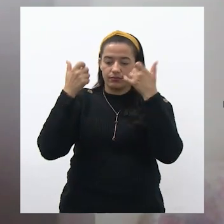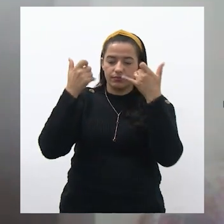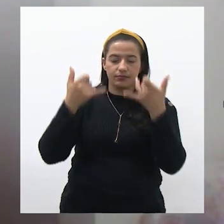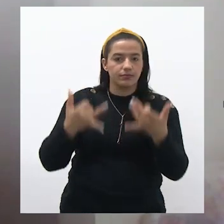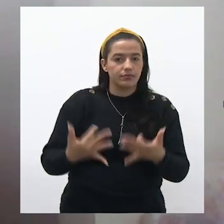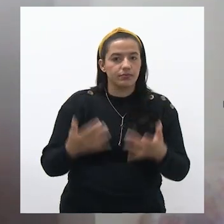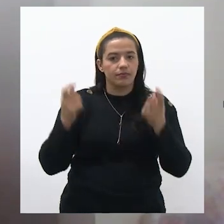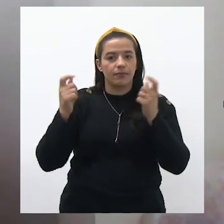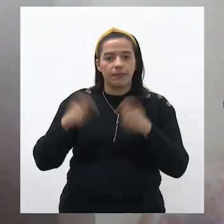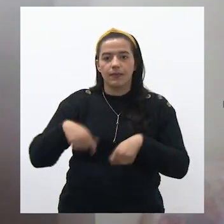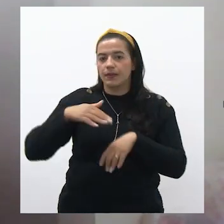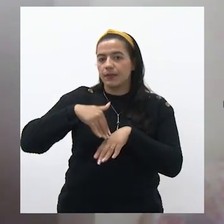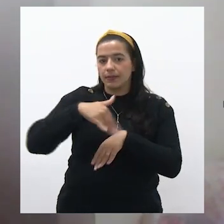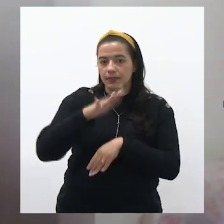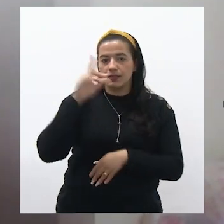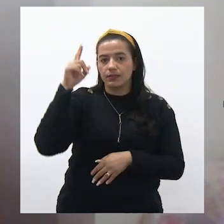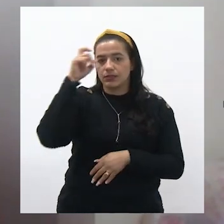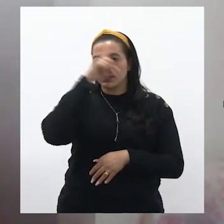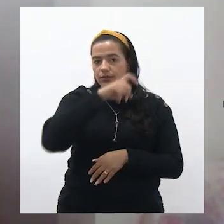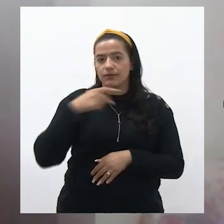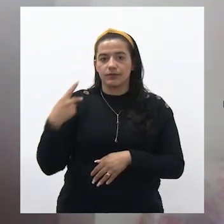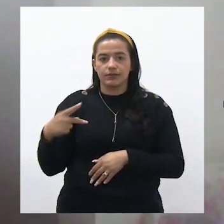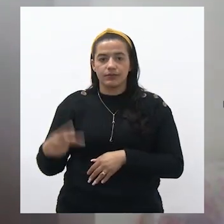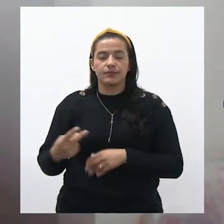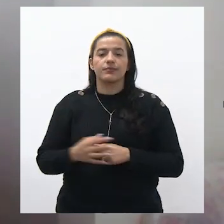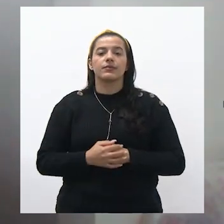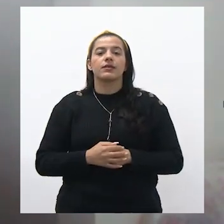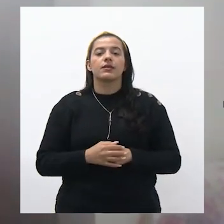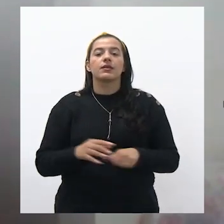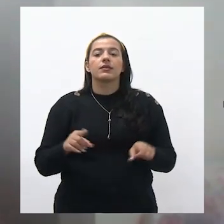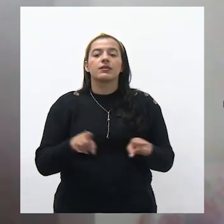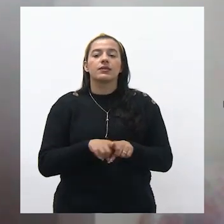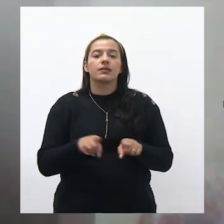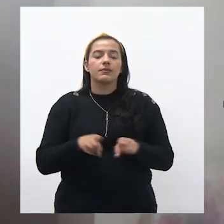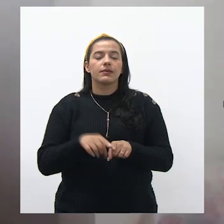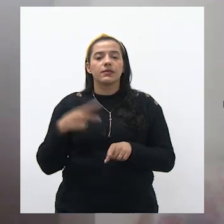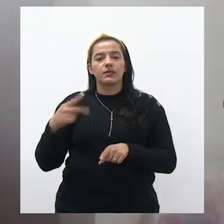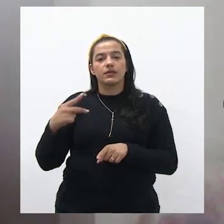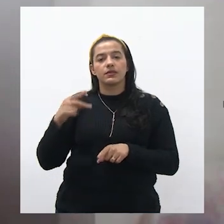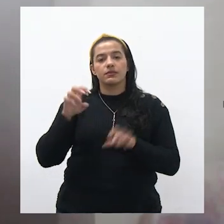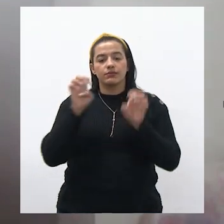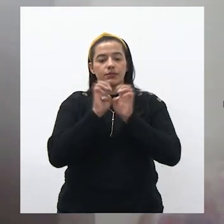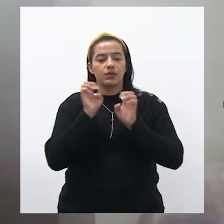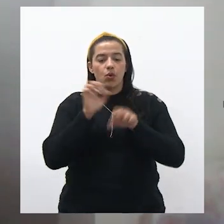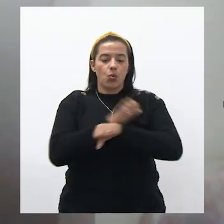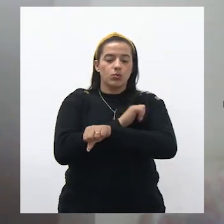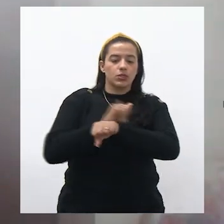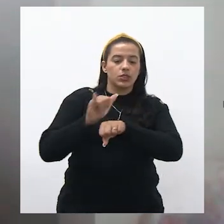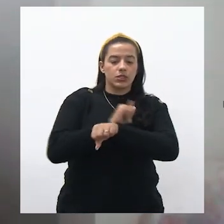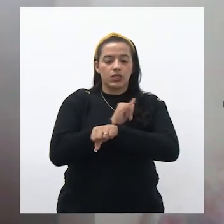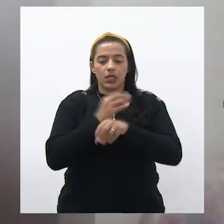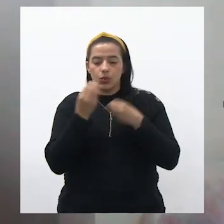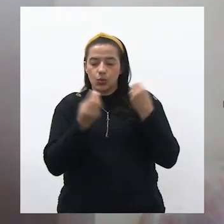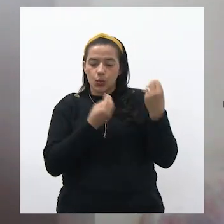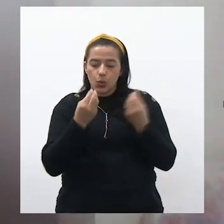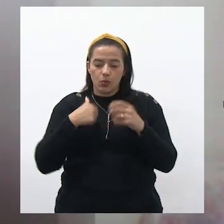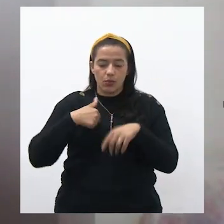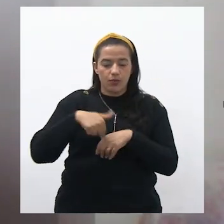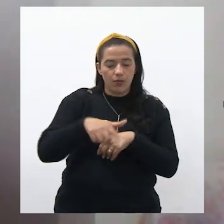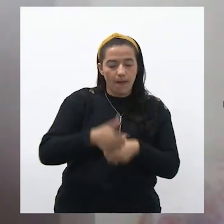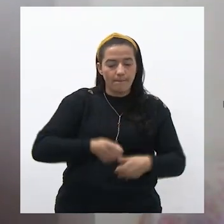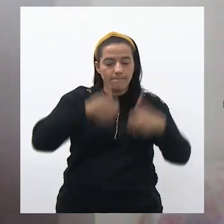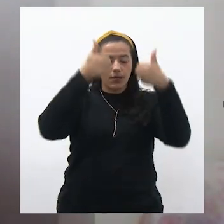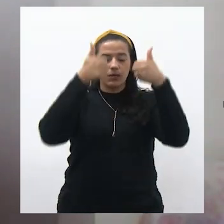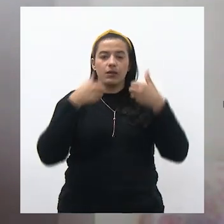competência que é mais difícil para ele. Cria, então, ali uma estratégia sabe, as estratégias de como ele pode lidar melhor